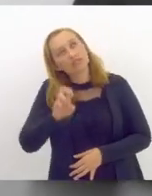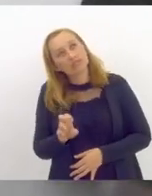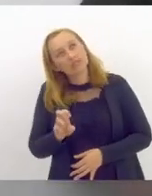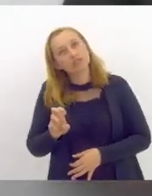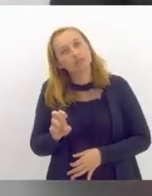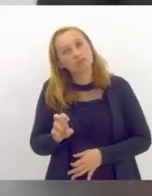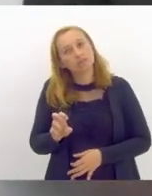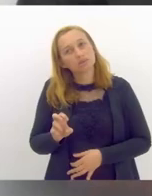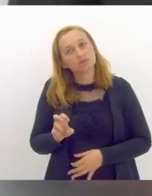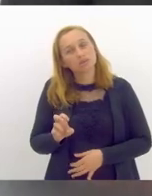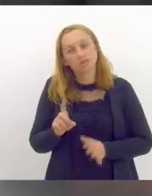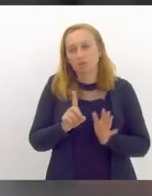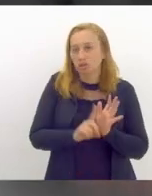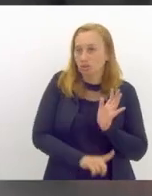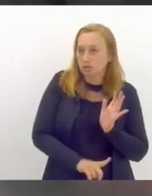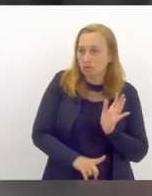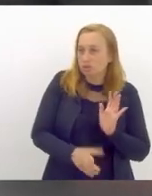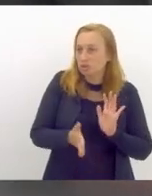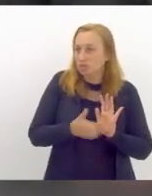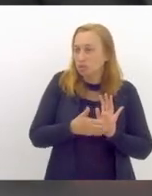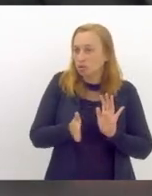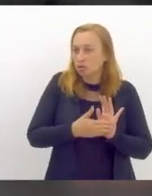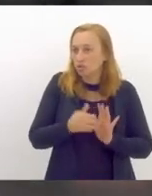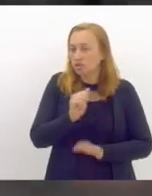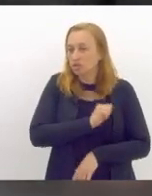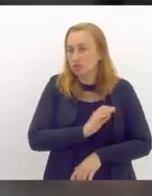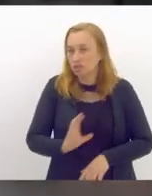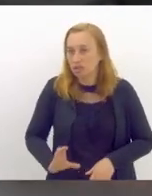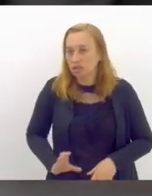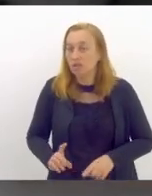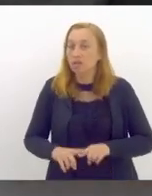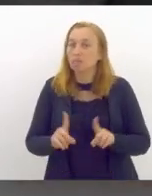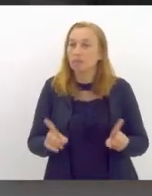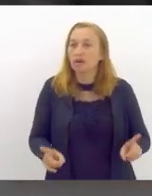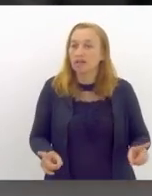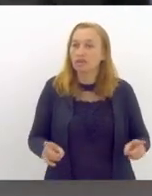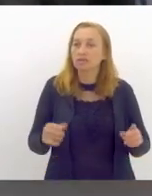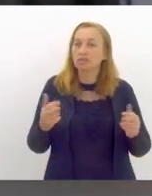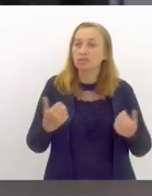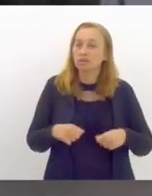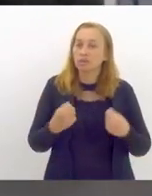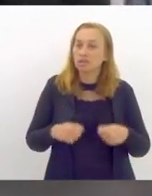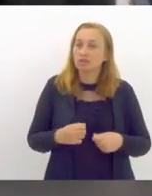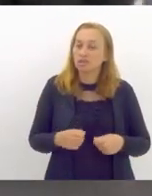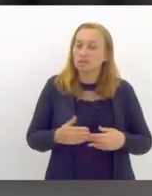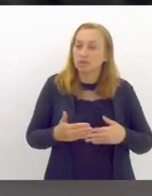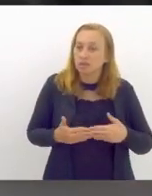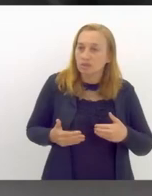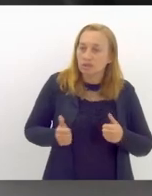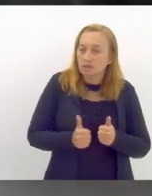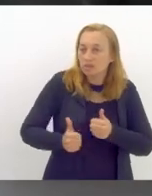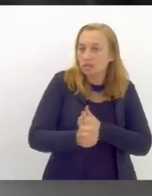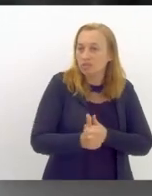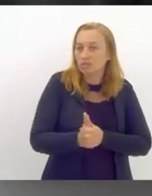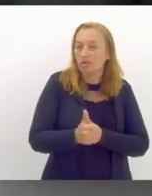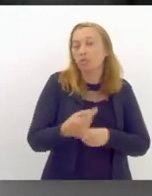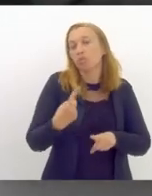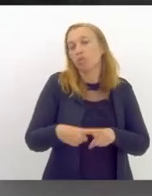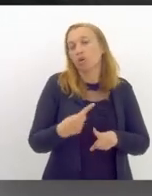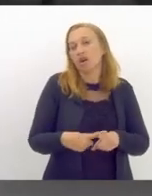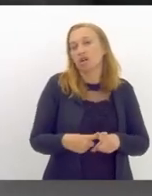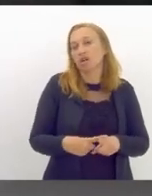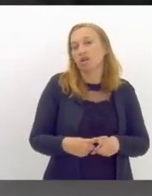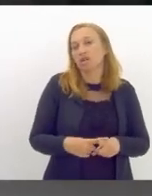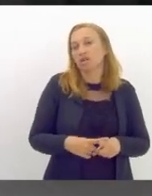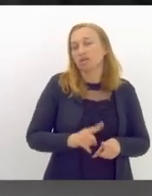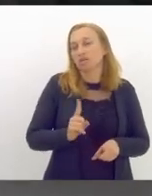dando desconto que propôs o André mas a gente tem que sair na frente porque se